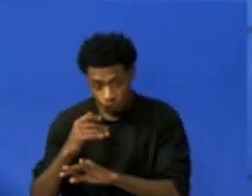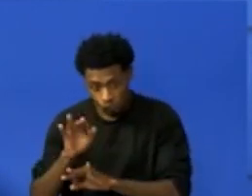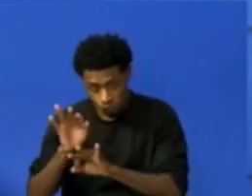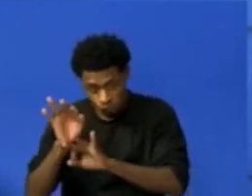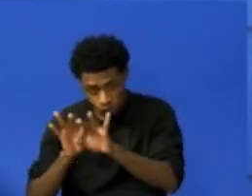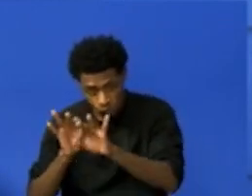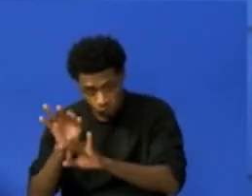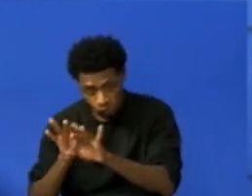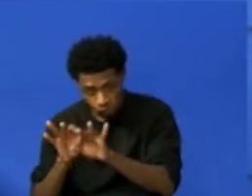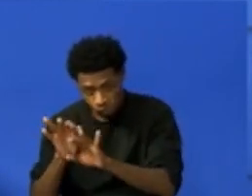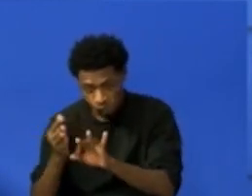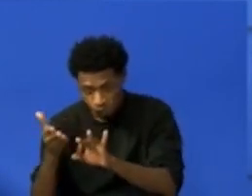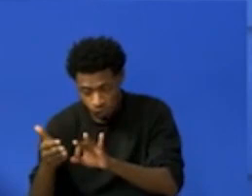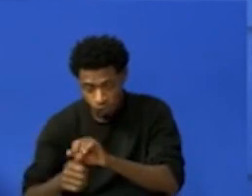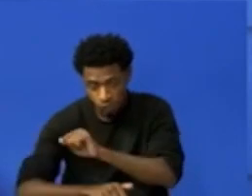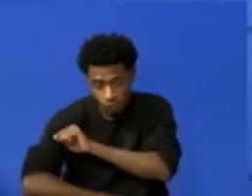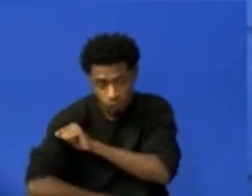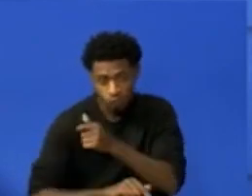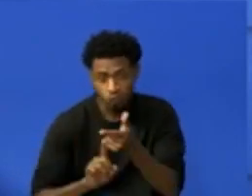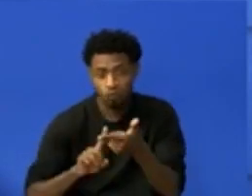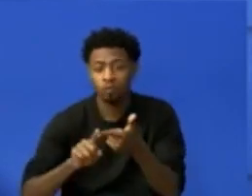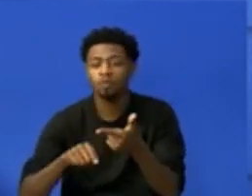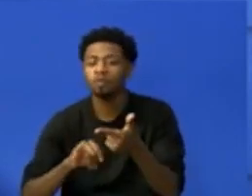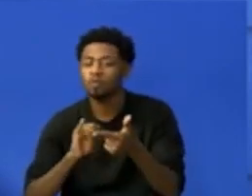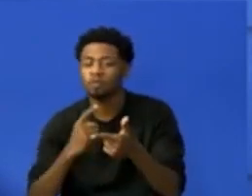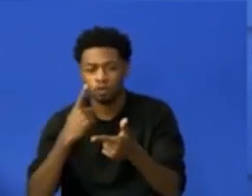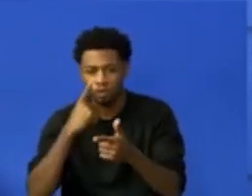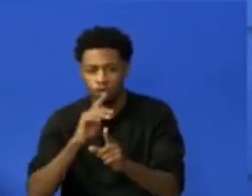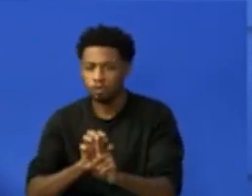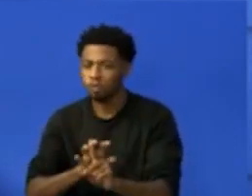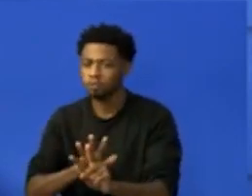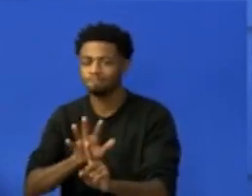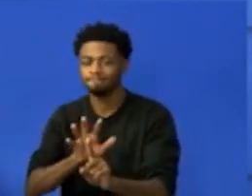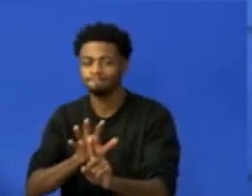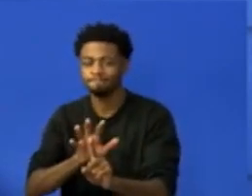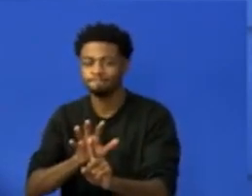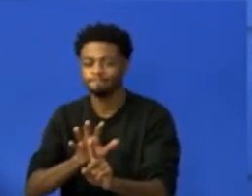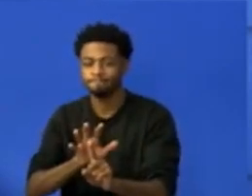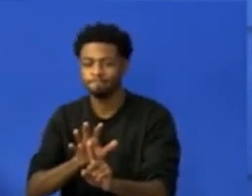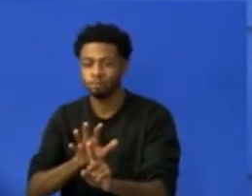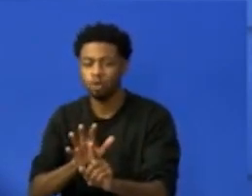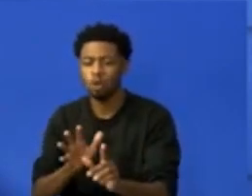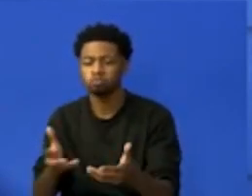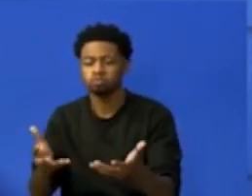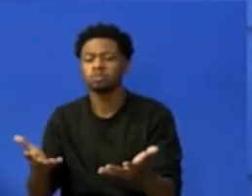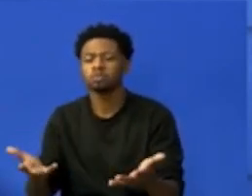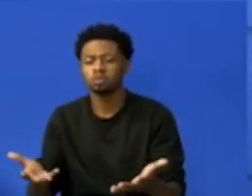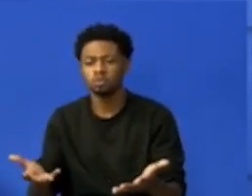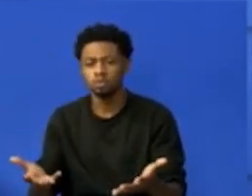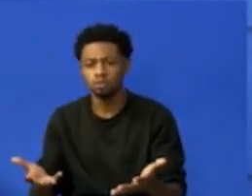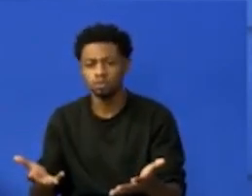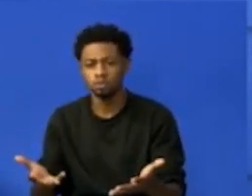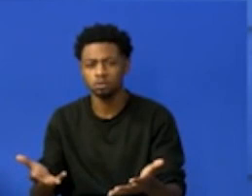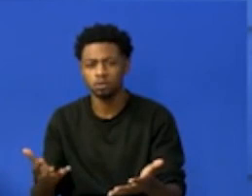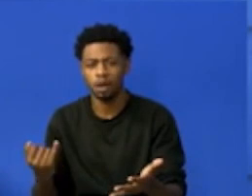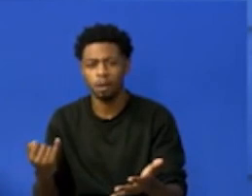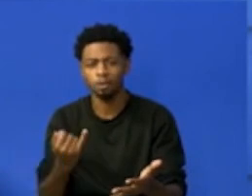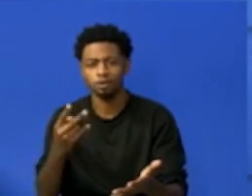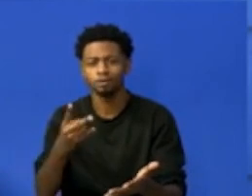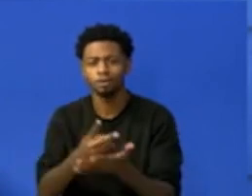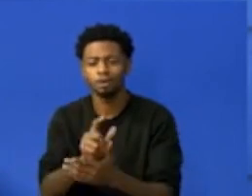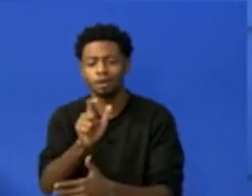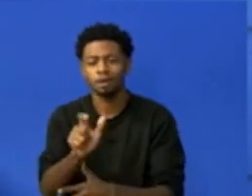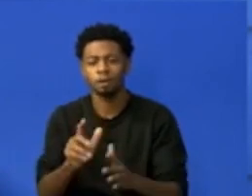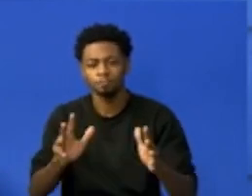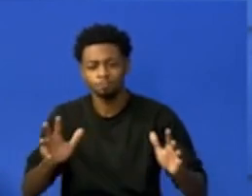corrigir o aluno, é também motivá-lo. O professor tem que deixar o aluno sempre motivado. Então, ele tem que